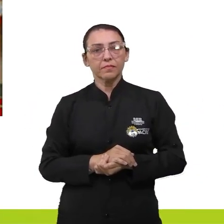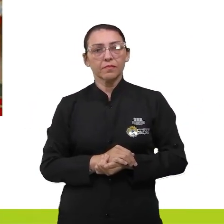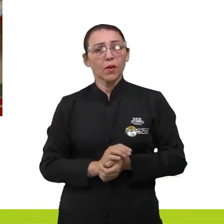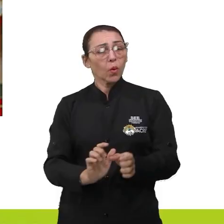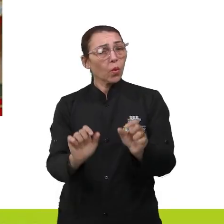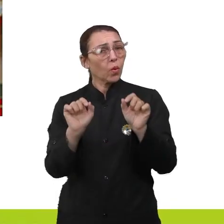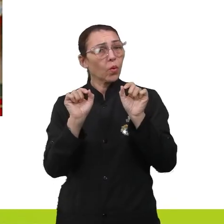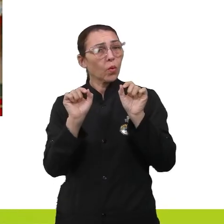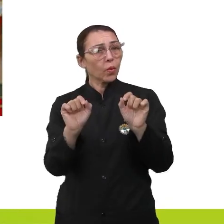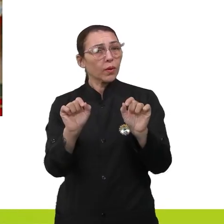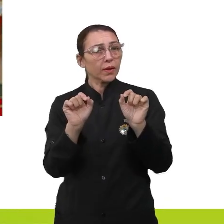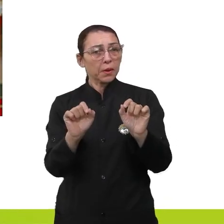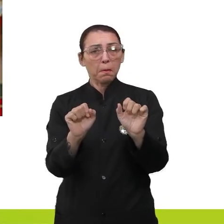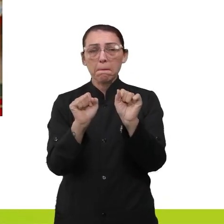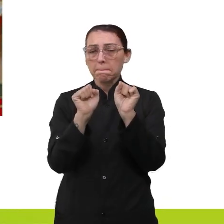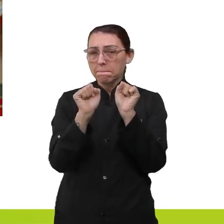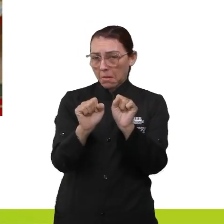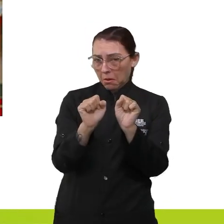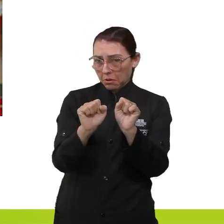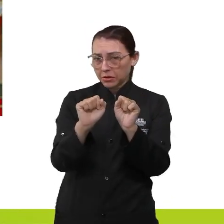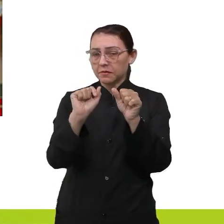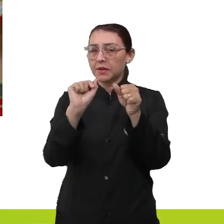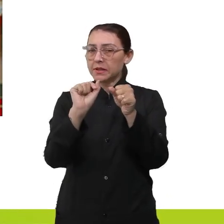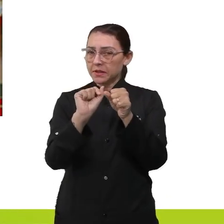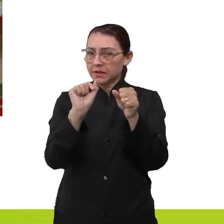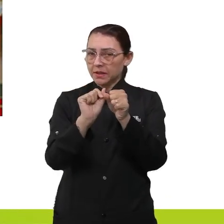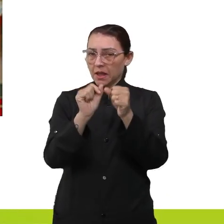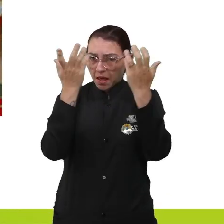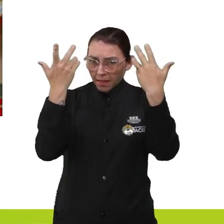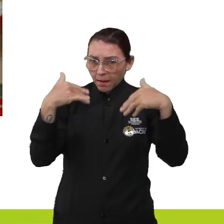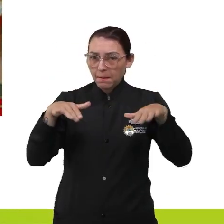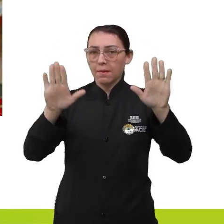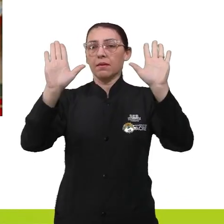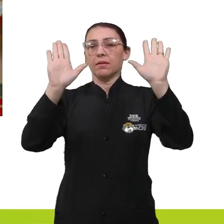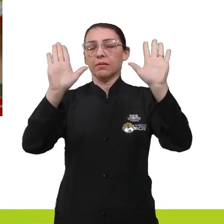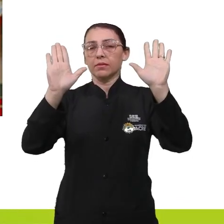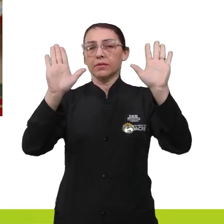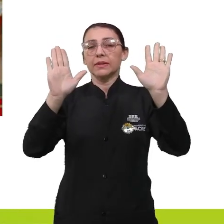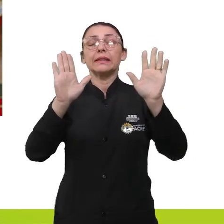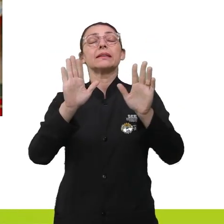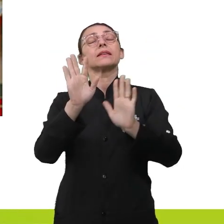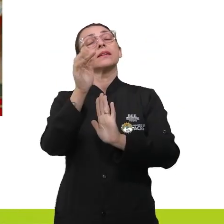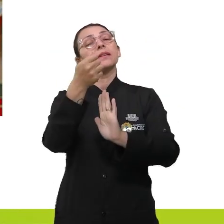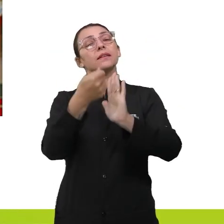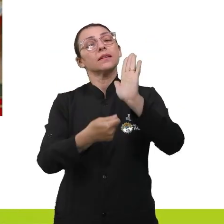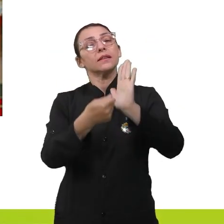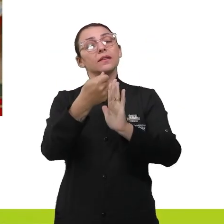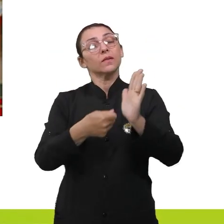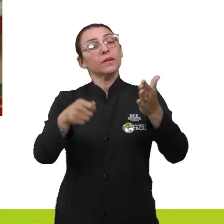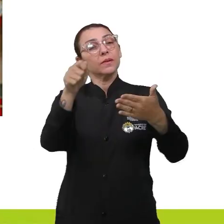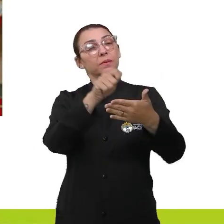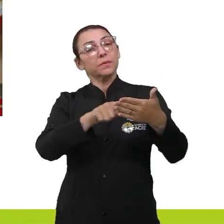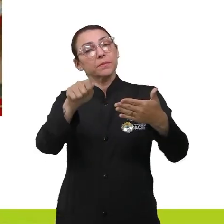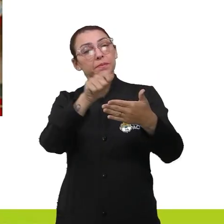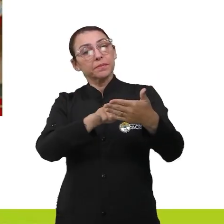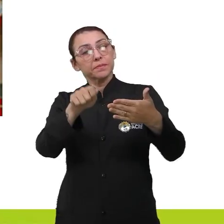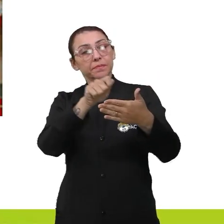E o que é que você pode e o que você deve fazer nessa redação? Você vai